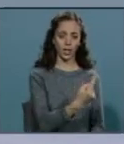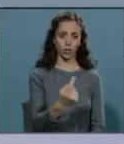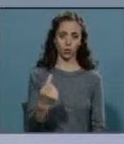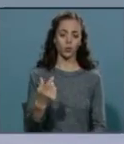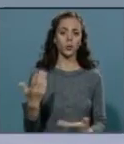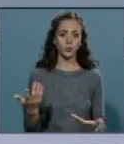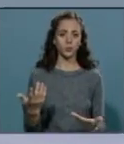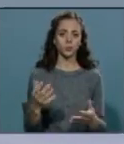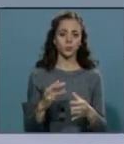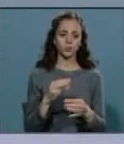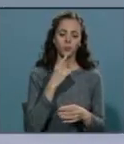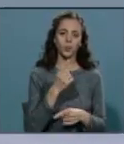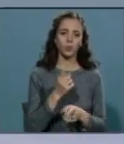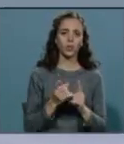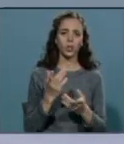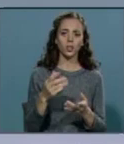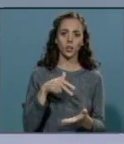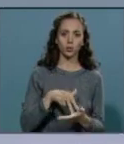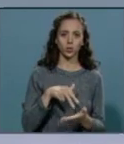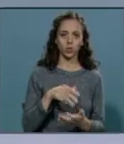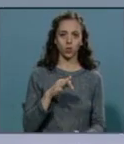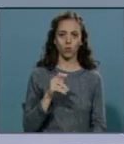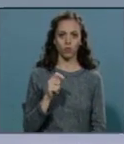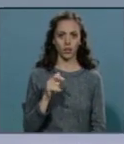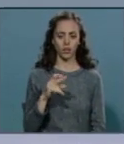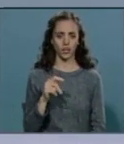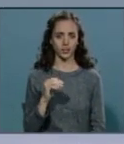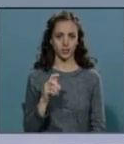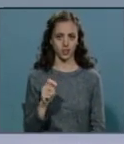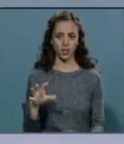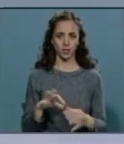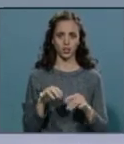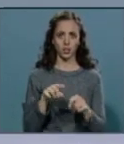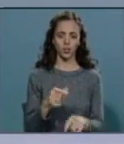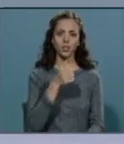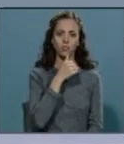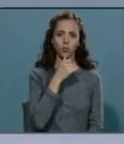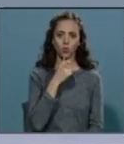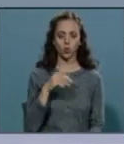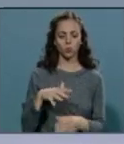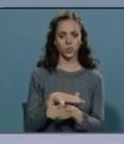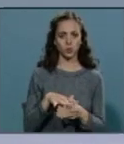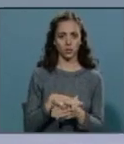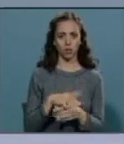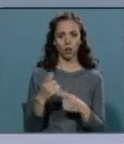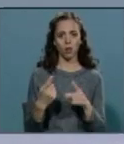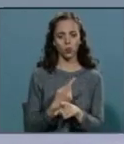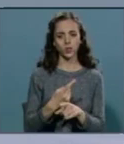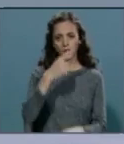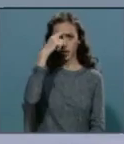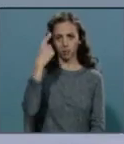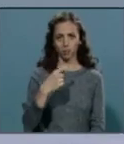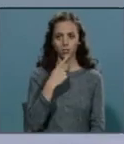emblemas portanto e como disso a posição do farense relação a isso determinou uma situação algo